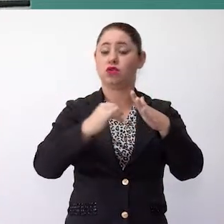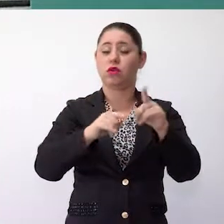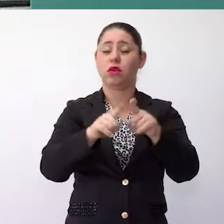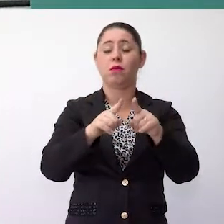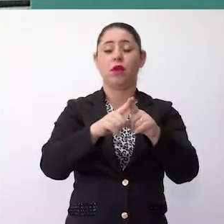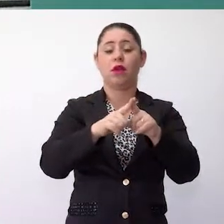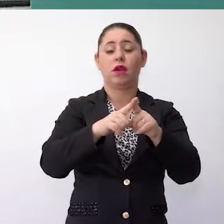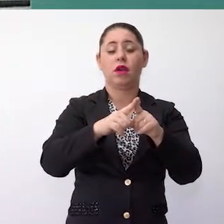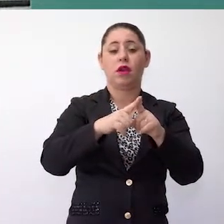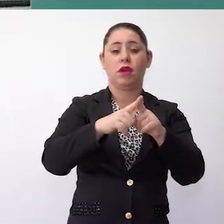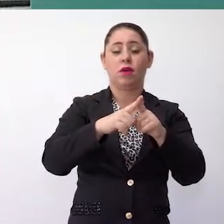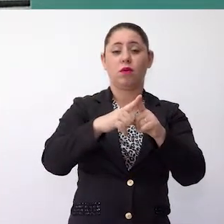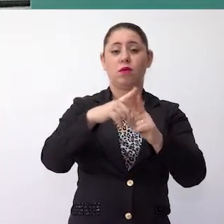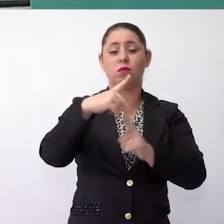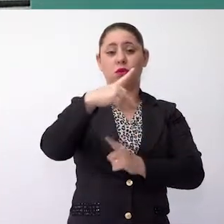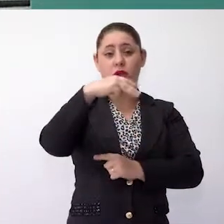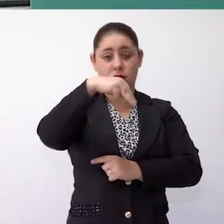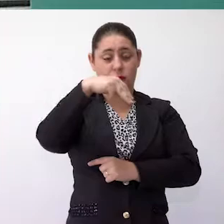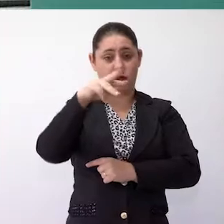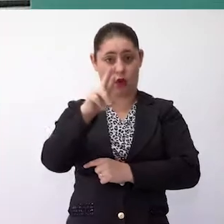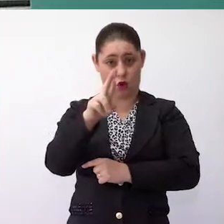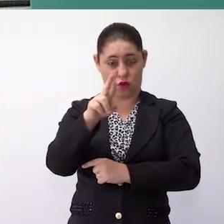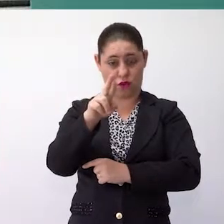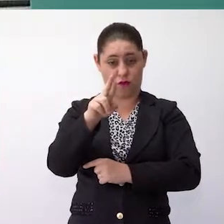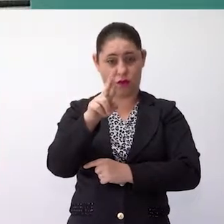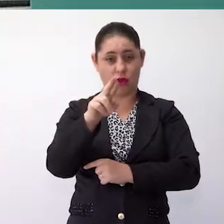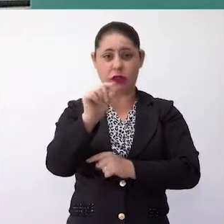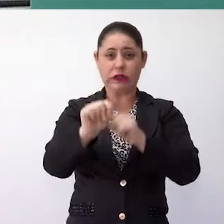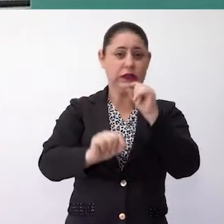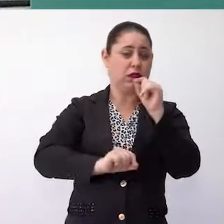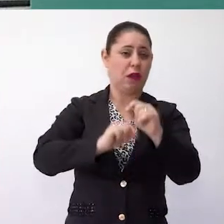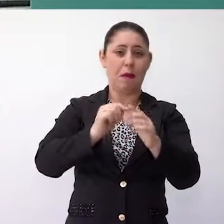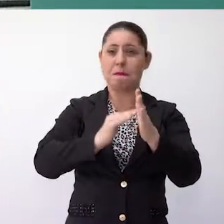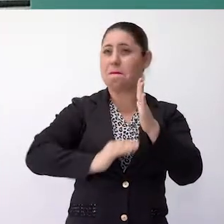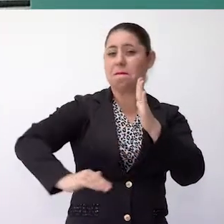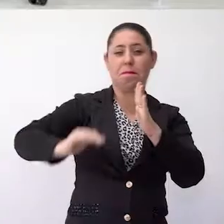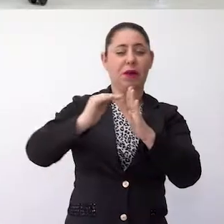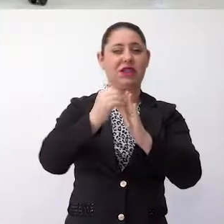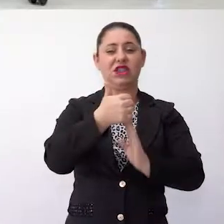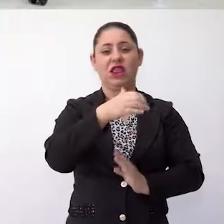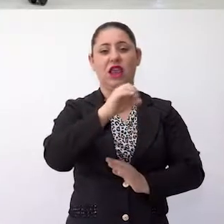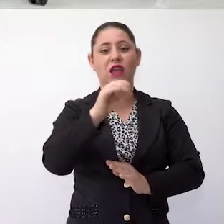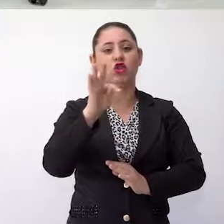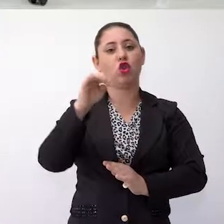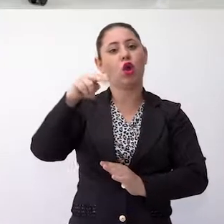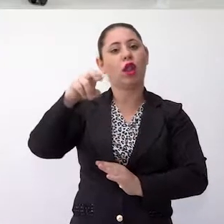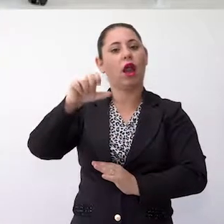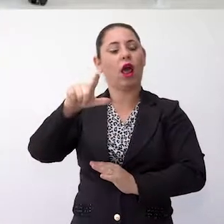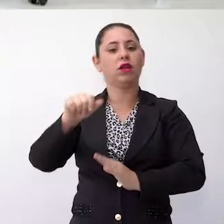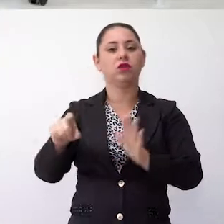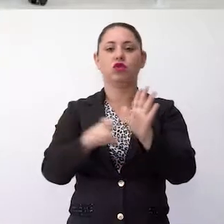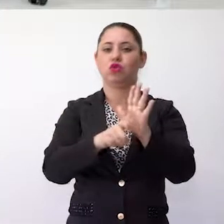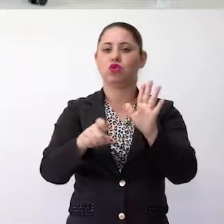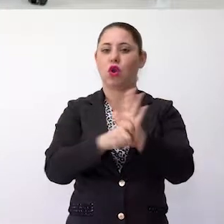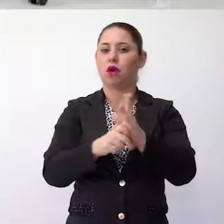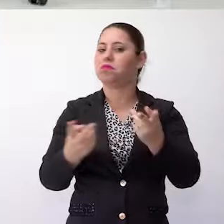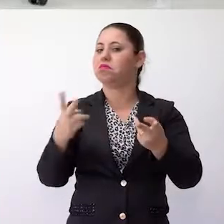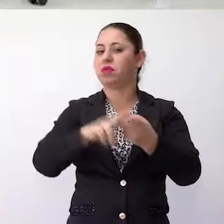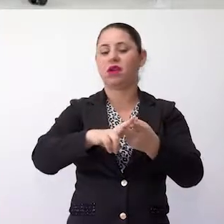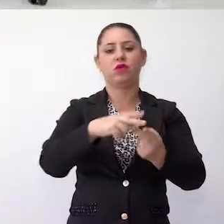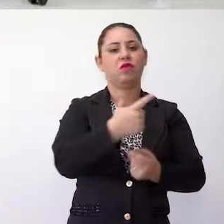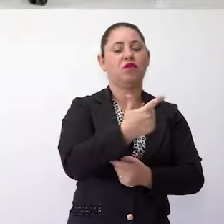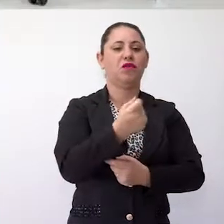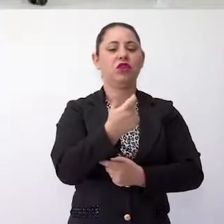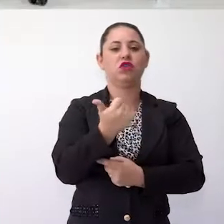Polícia Militar Rodoviária, fazer apreensões muito acima de 10 toneladas de drogas. Nós, somente no departamento, fizemos apreensões de 20,